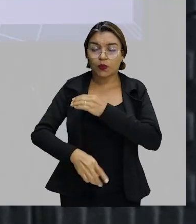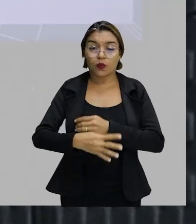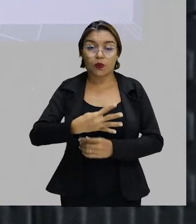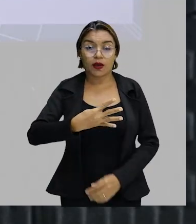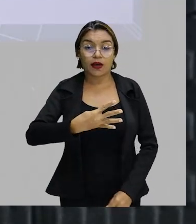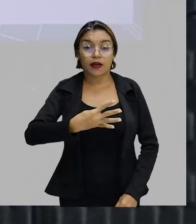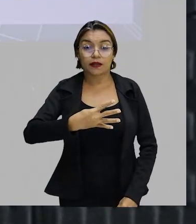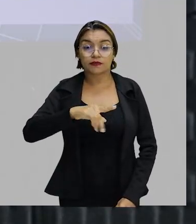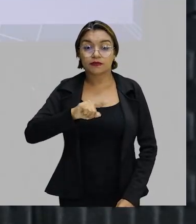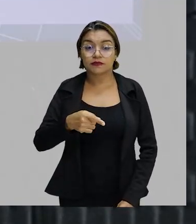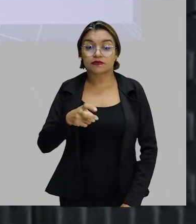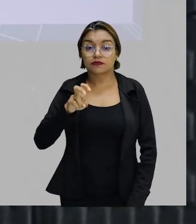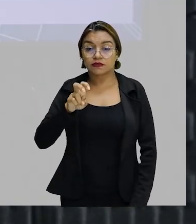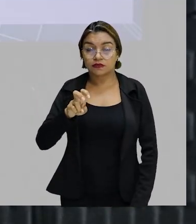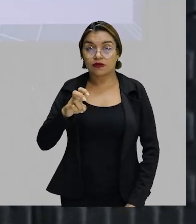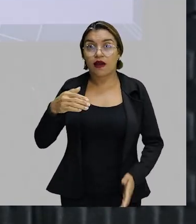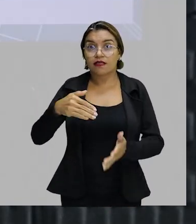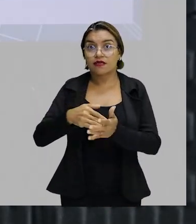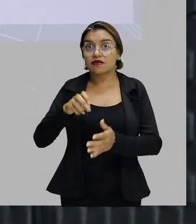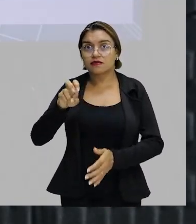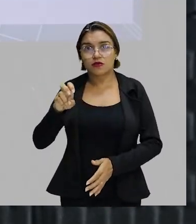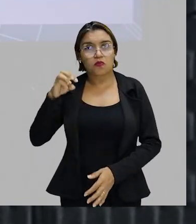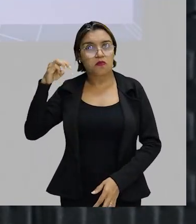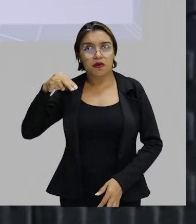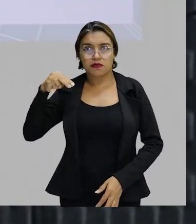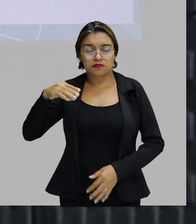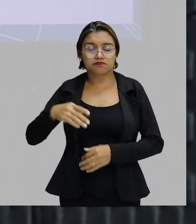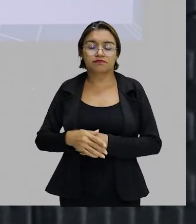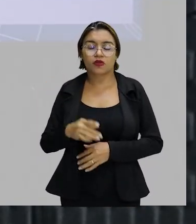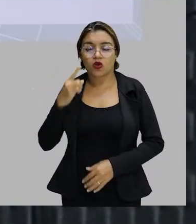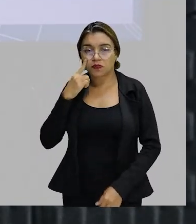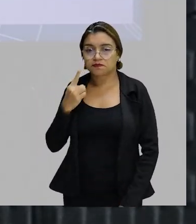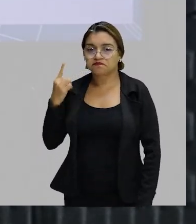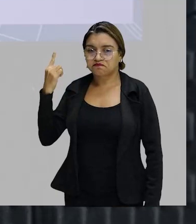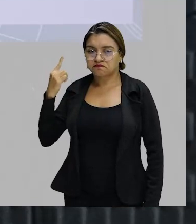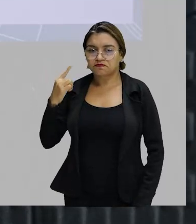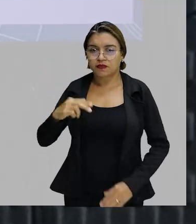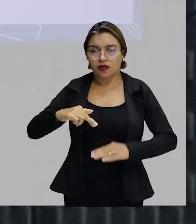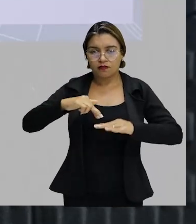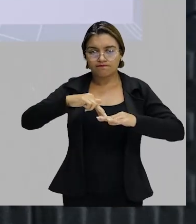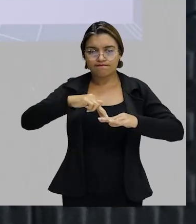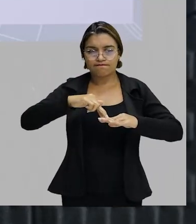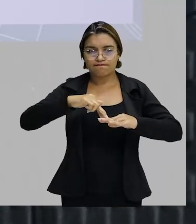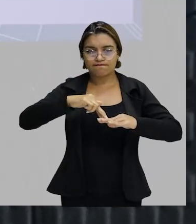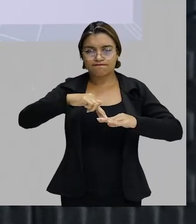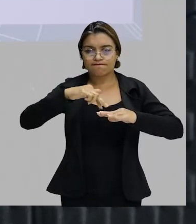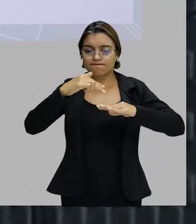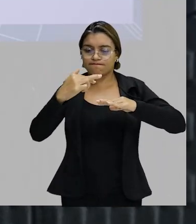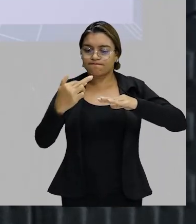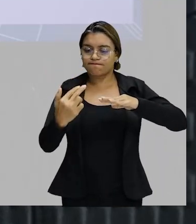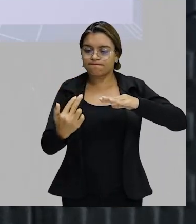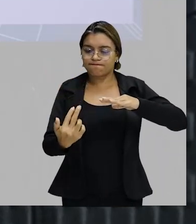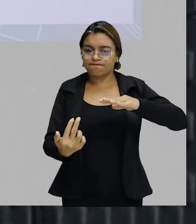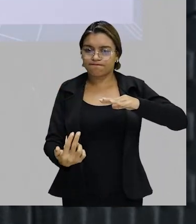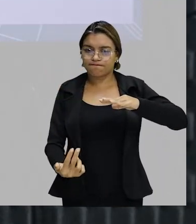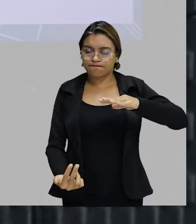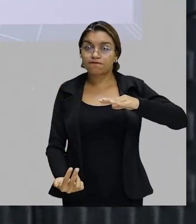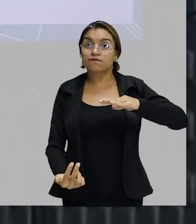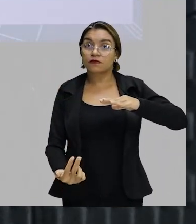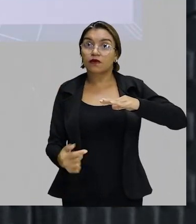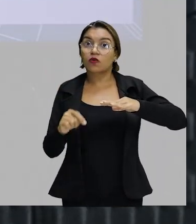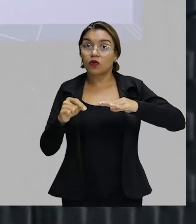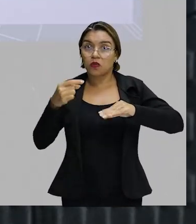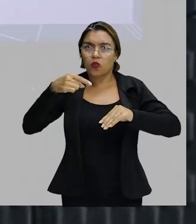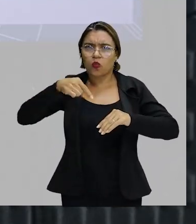m a 5 m Claro o atleta vai saltar da plataforma de 10 m ele vai alcançar uma bo uma